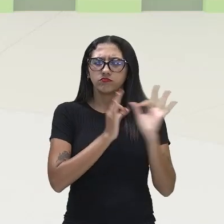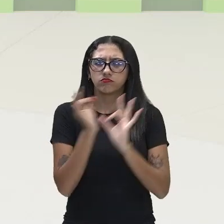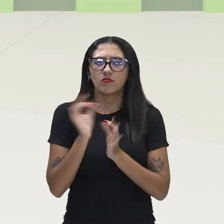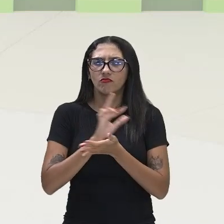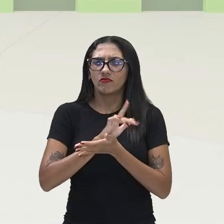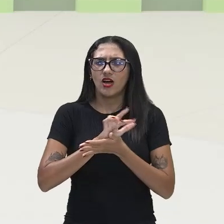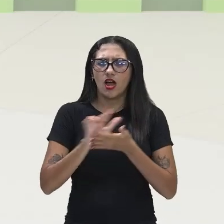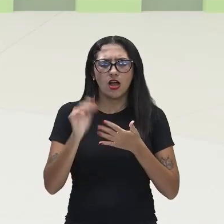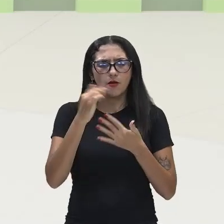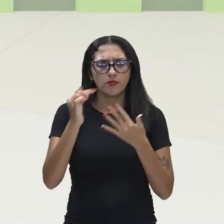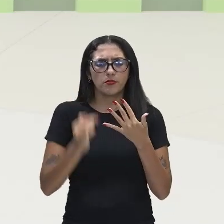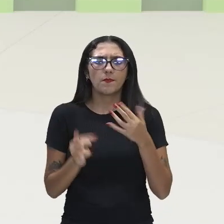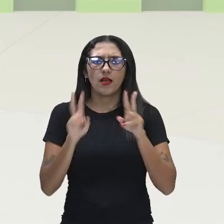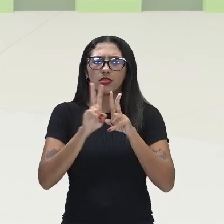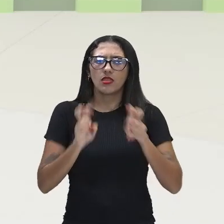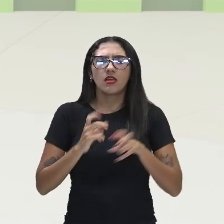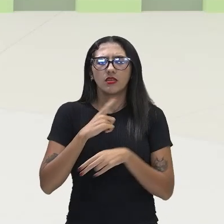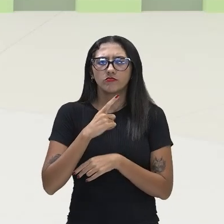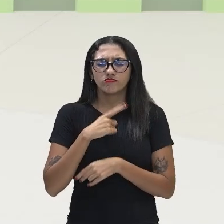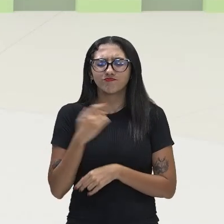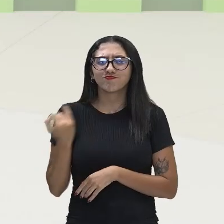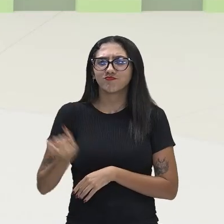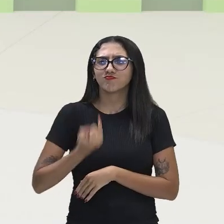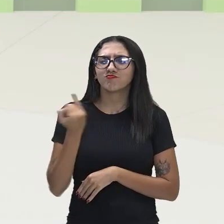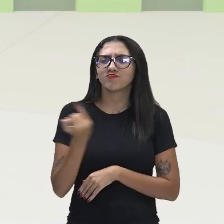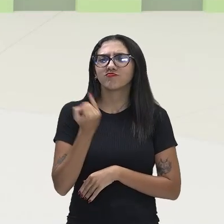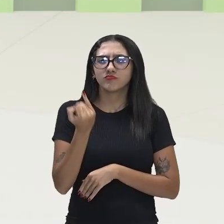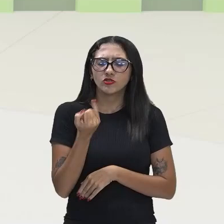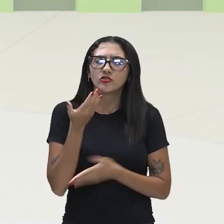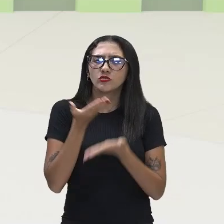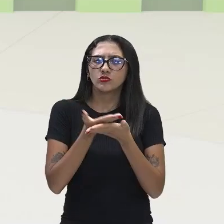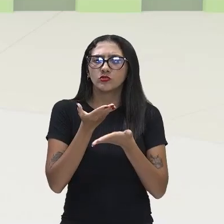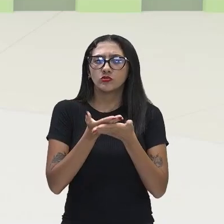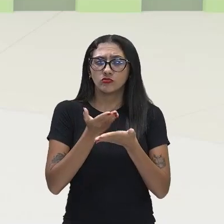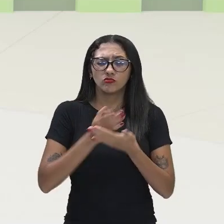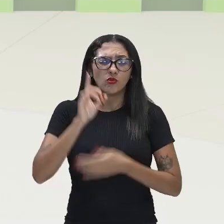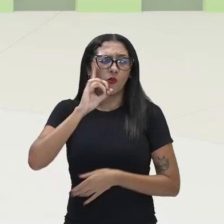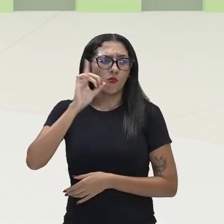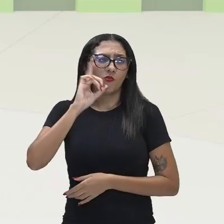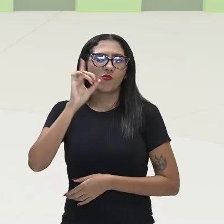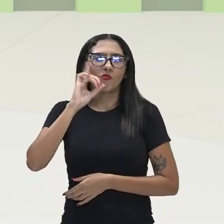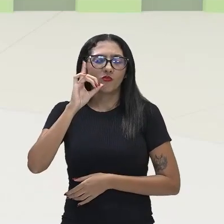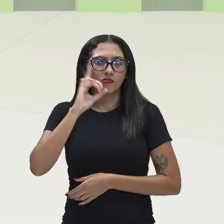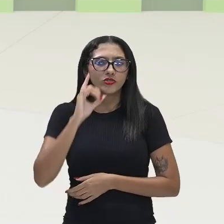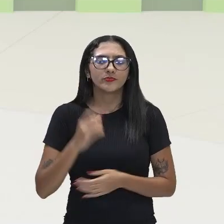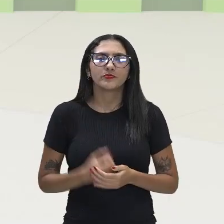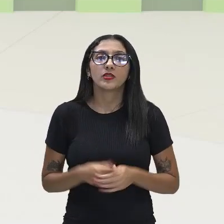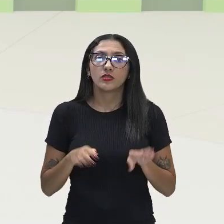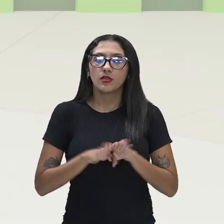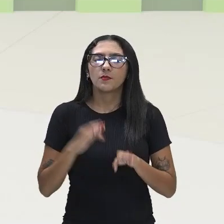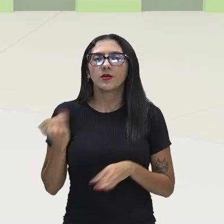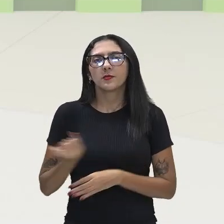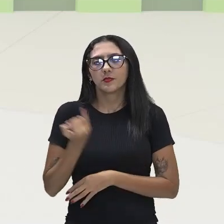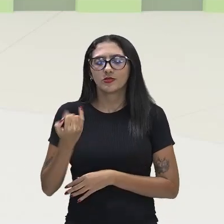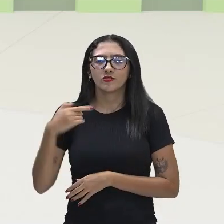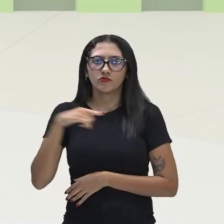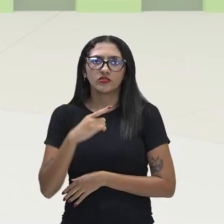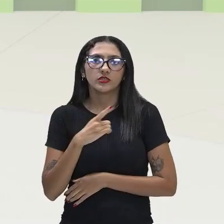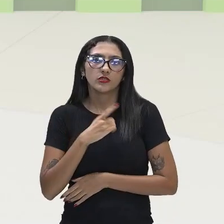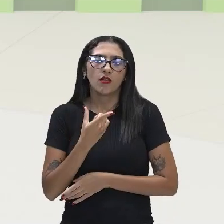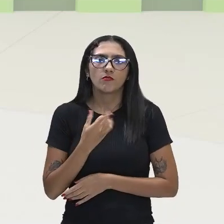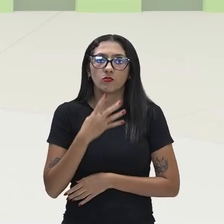temas que estão sendo muito tratados aí no dia a dia e que são importantes você